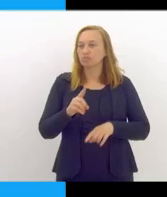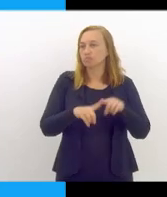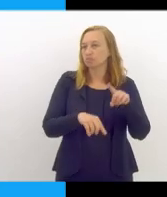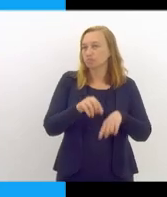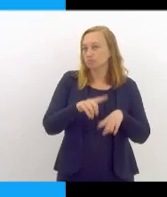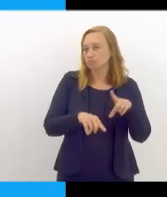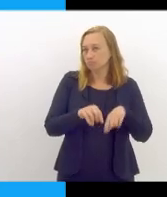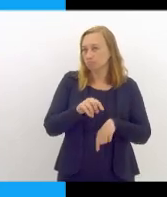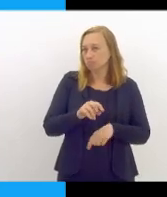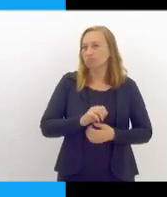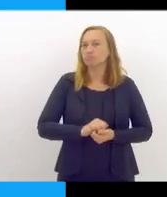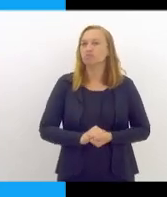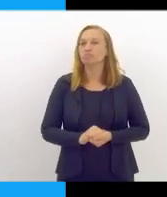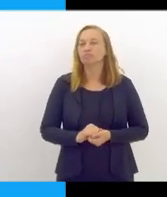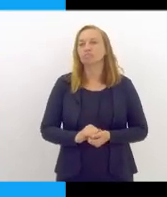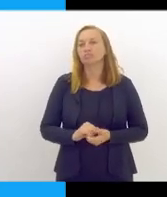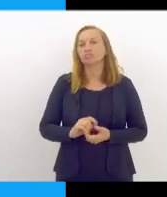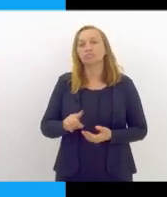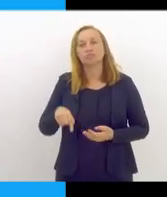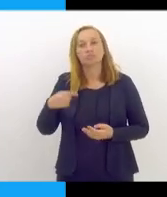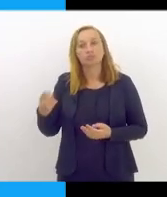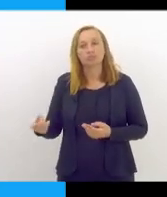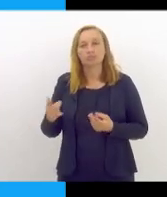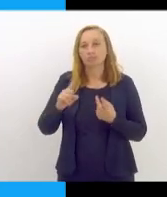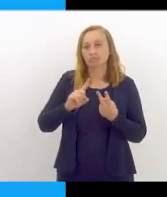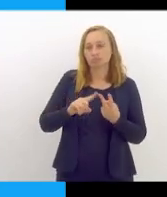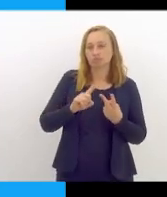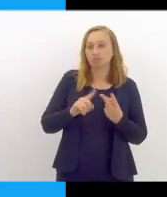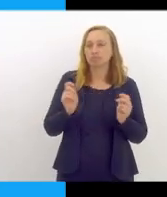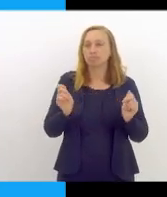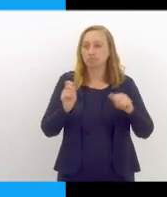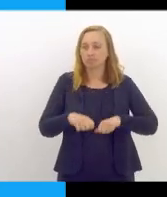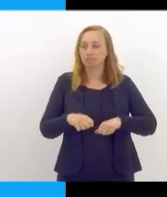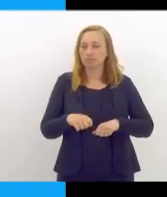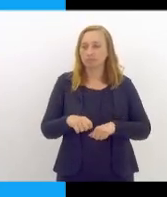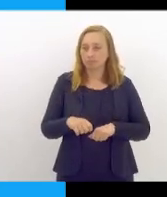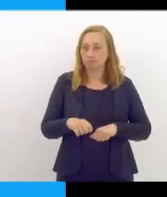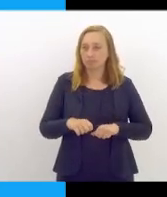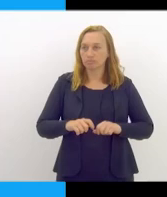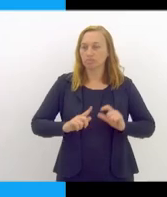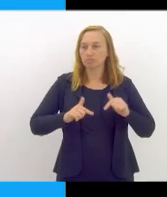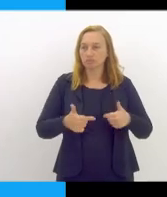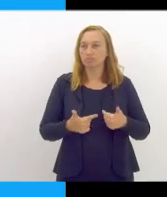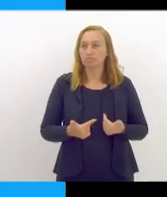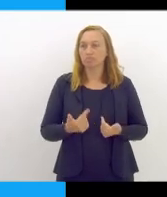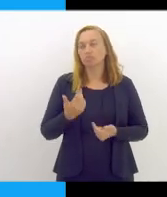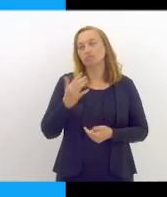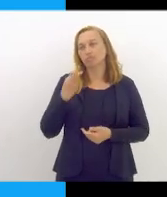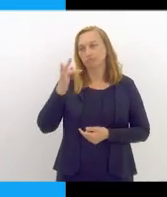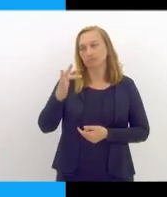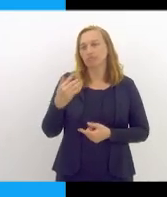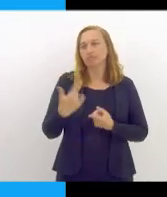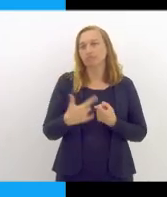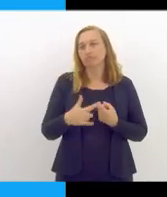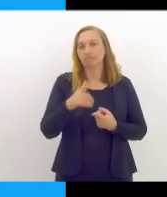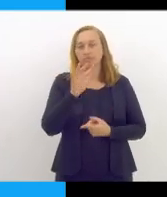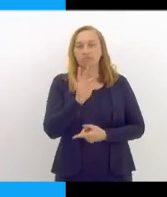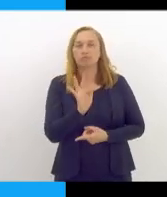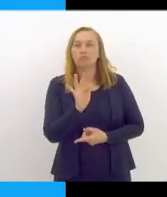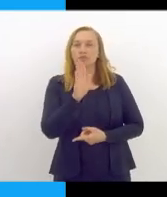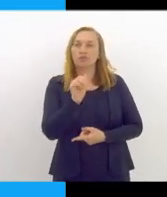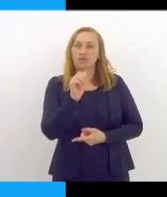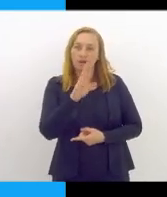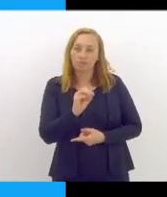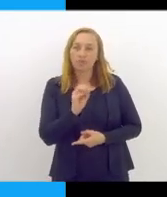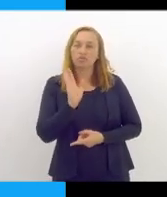um produto e uma pá é a segunda parte de possíveis aplicações essa primeira parte eu vou ser bem breve porque o Fábio né